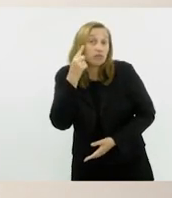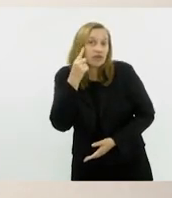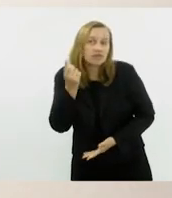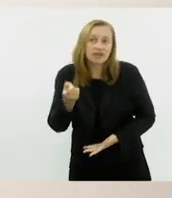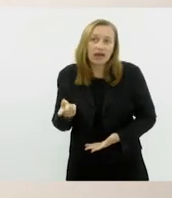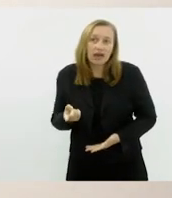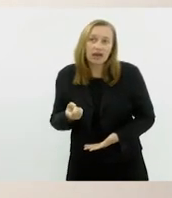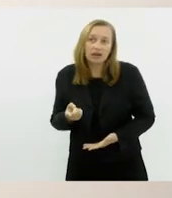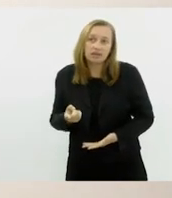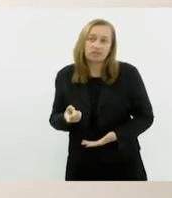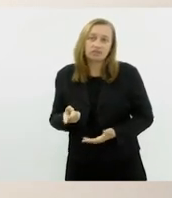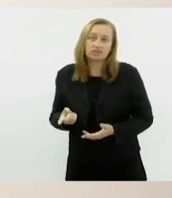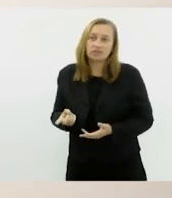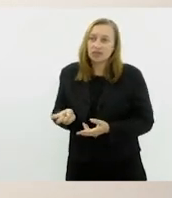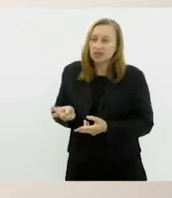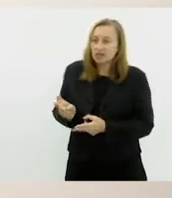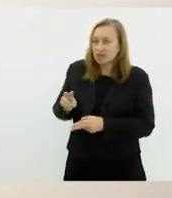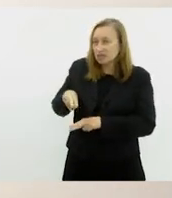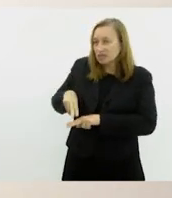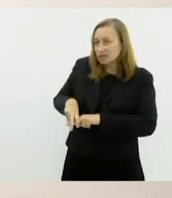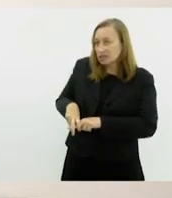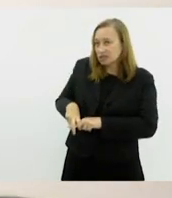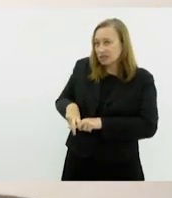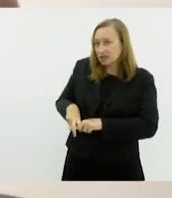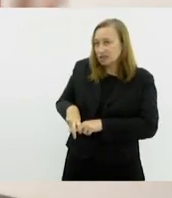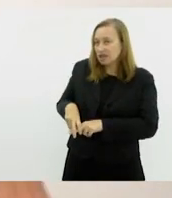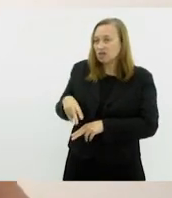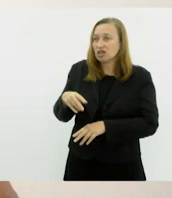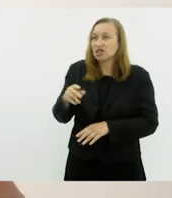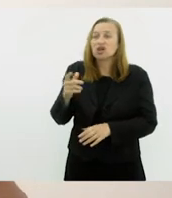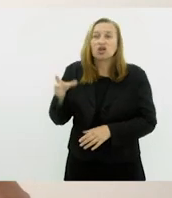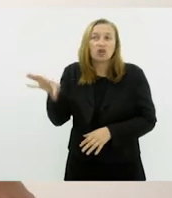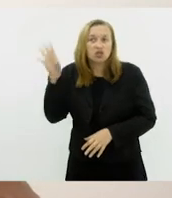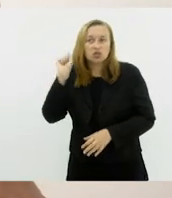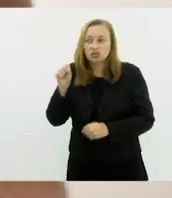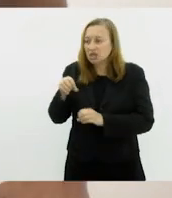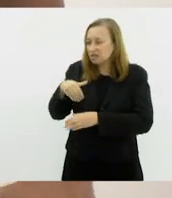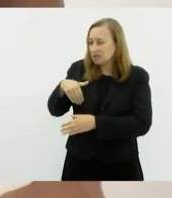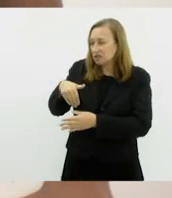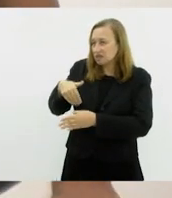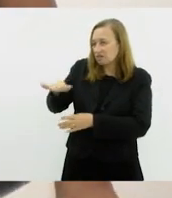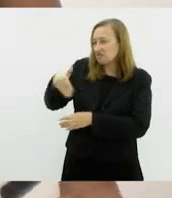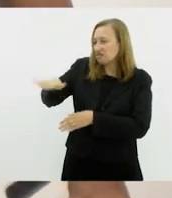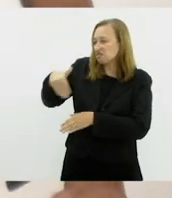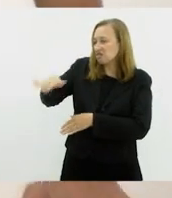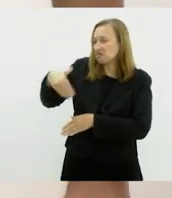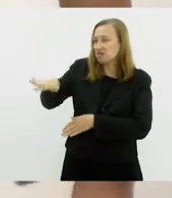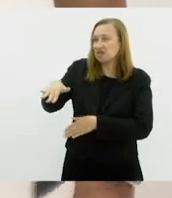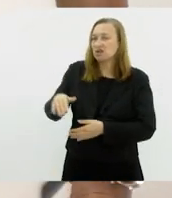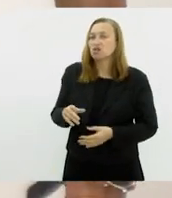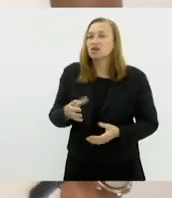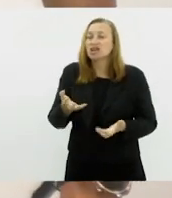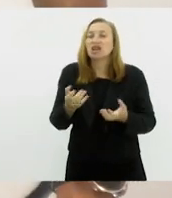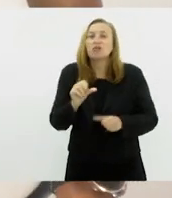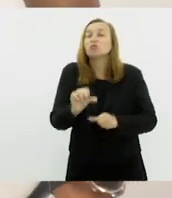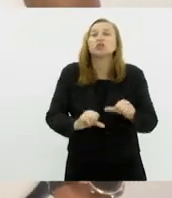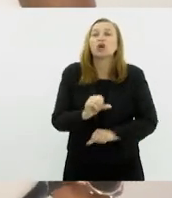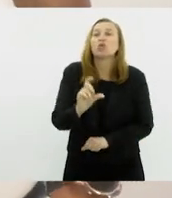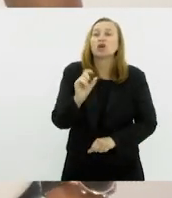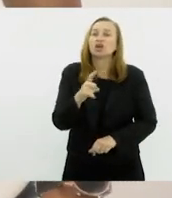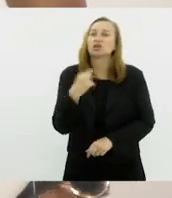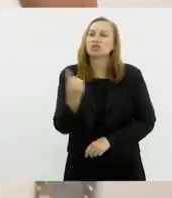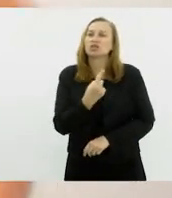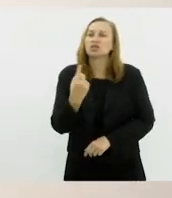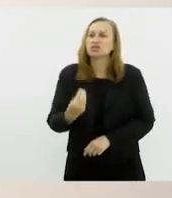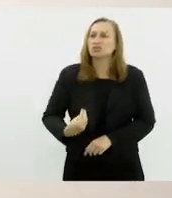pode nem parar na calçada o que a gente escuta vai vai vai vai que que vocês querem mudar na nossa vida